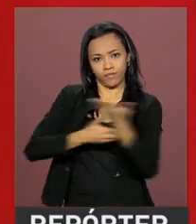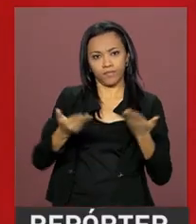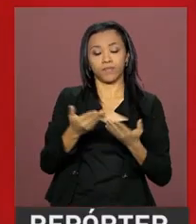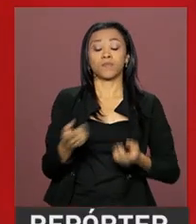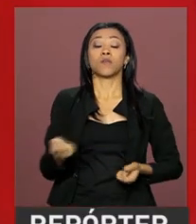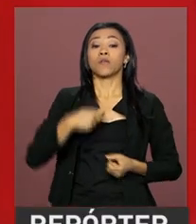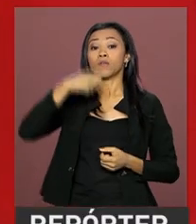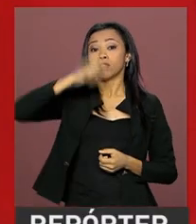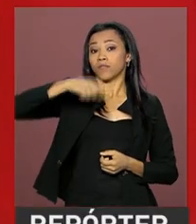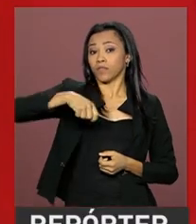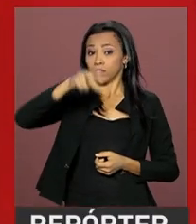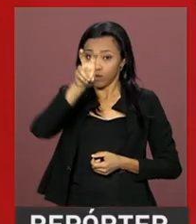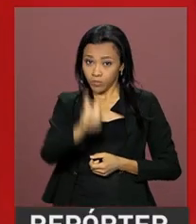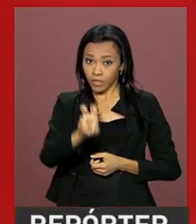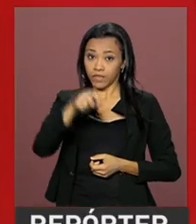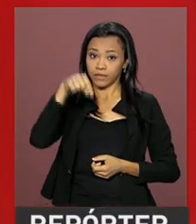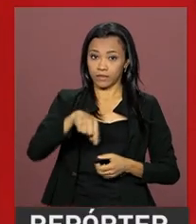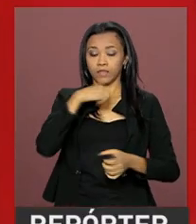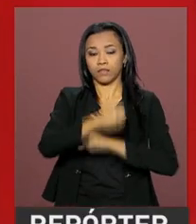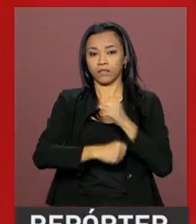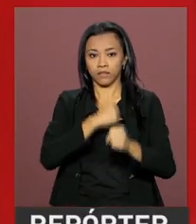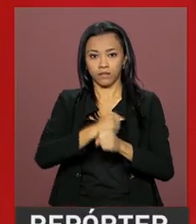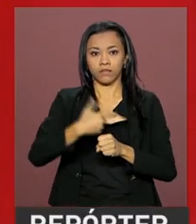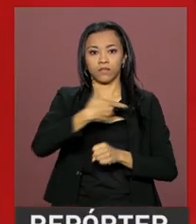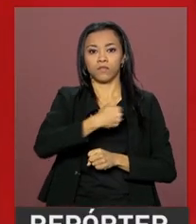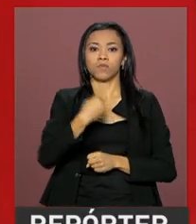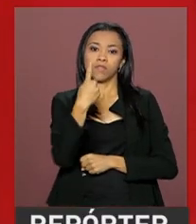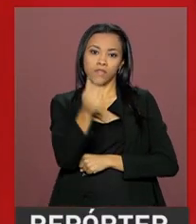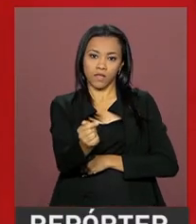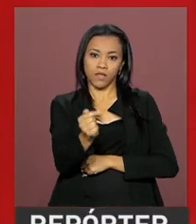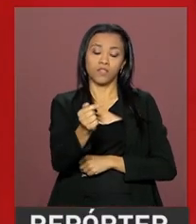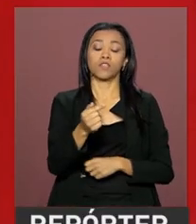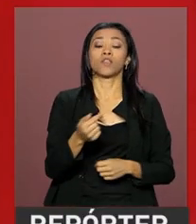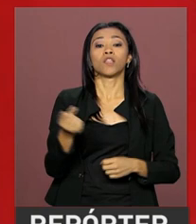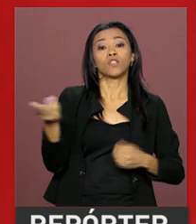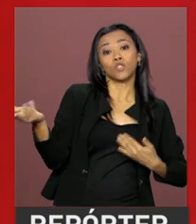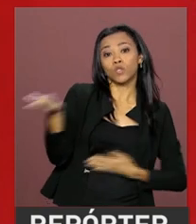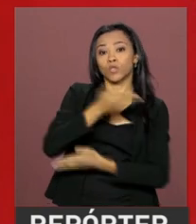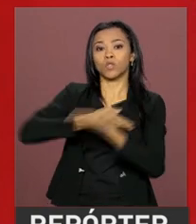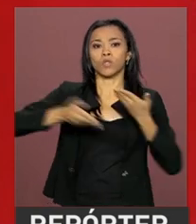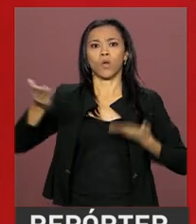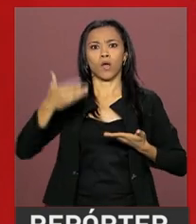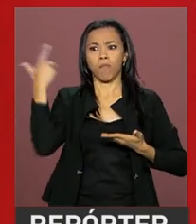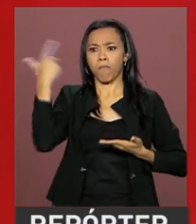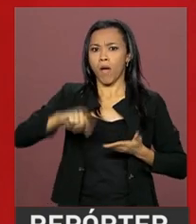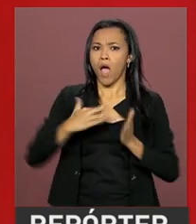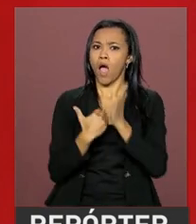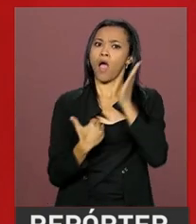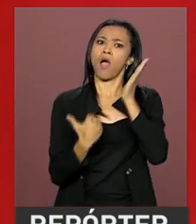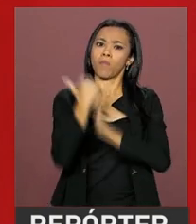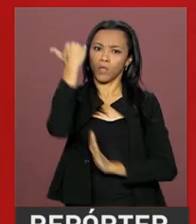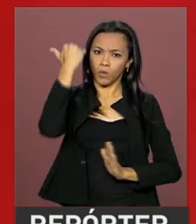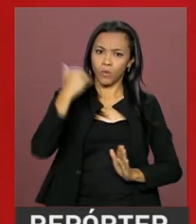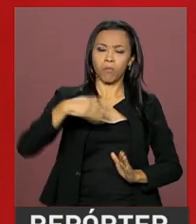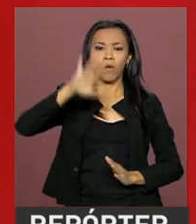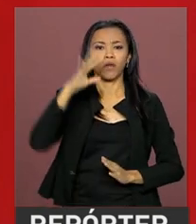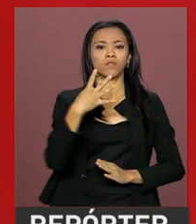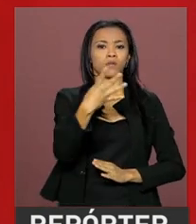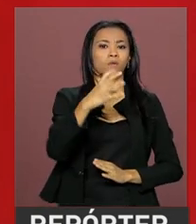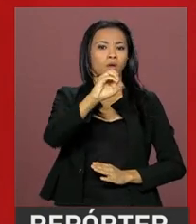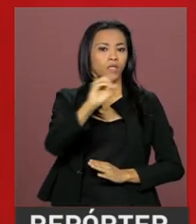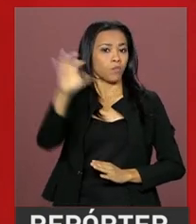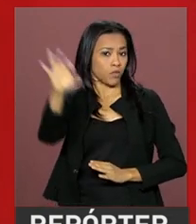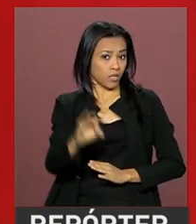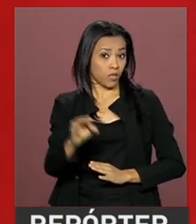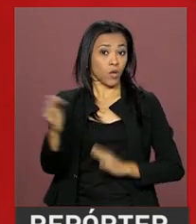primeiros 5 meses deste ano, 2017, nossas trocas aumentaram mais de 40% se